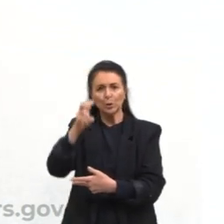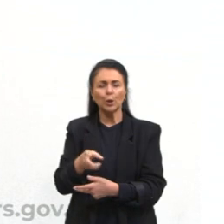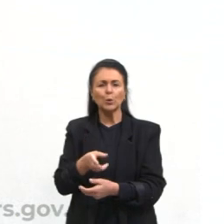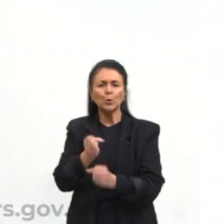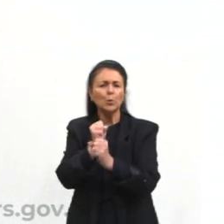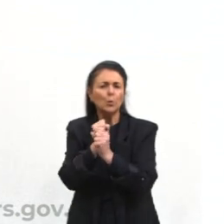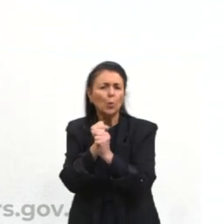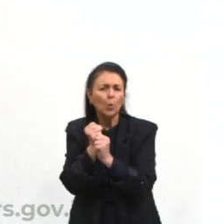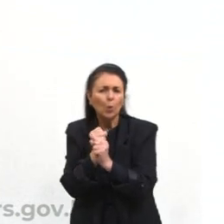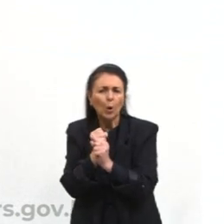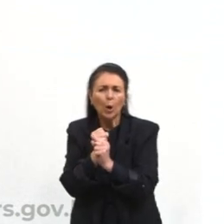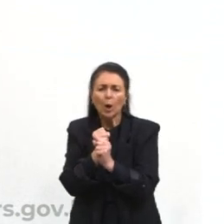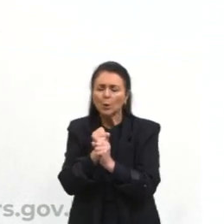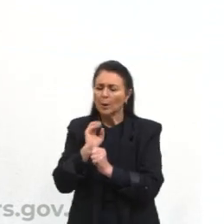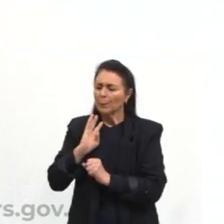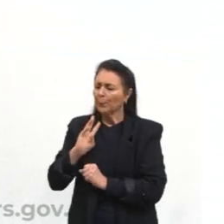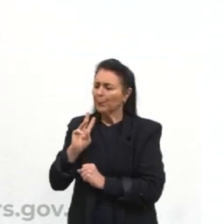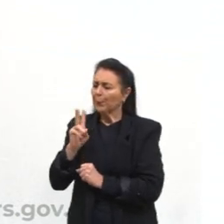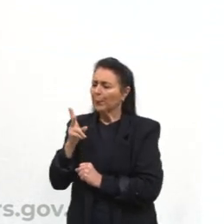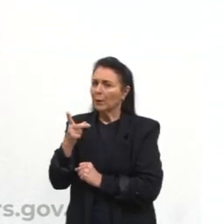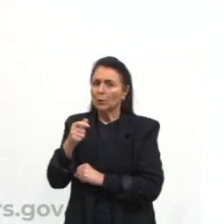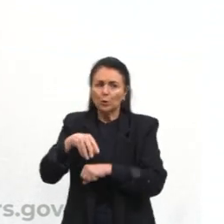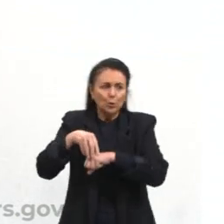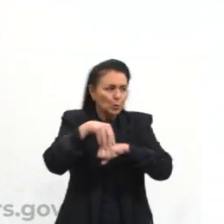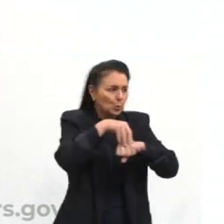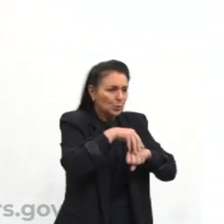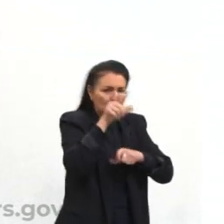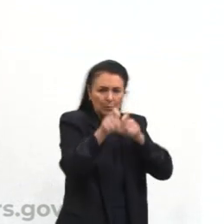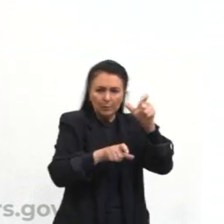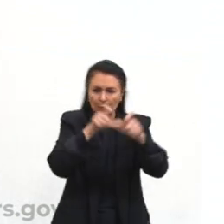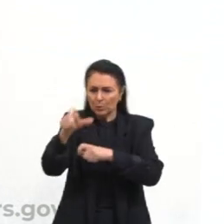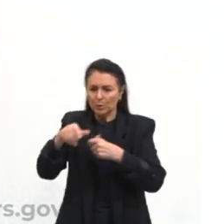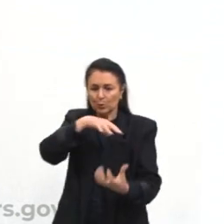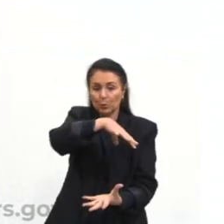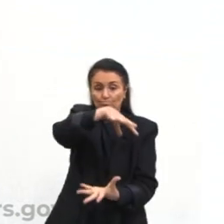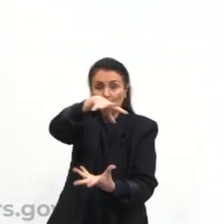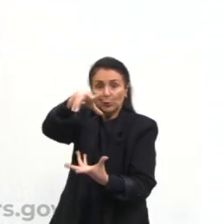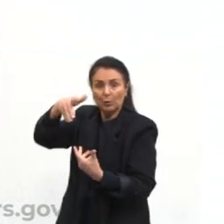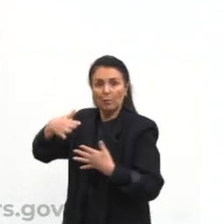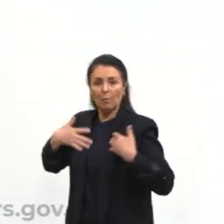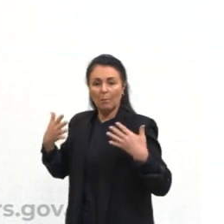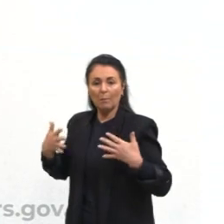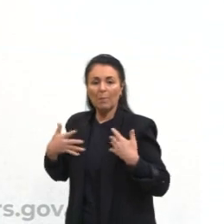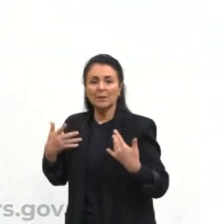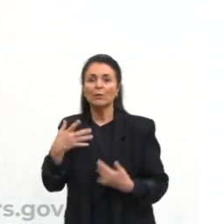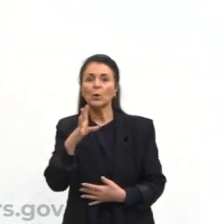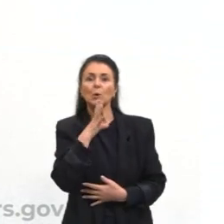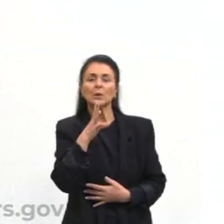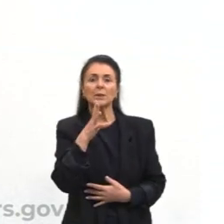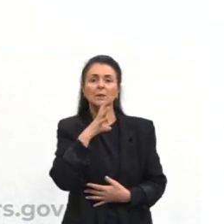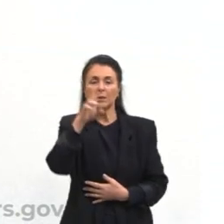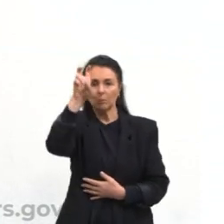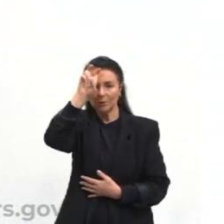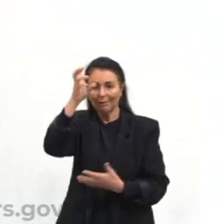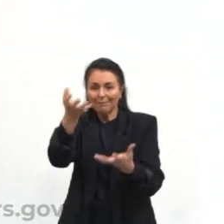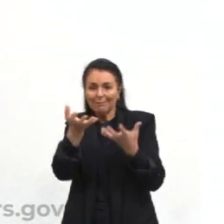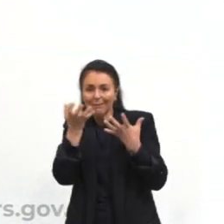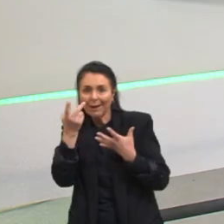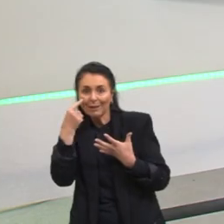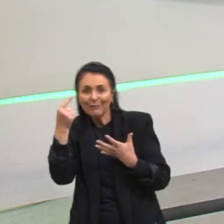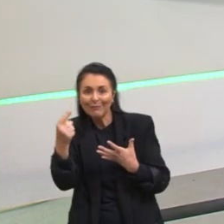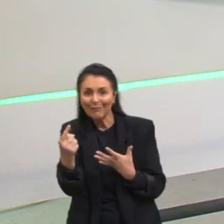por milhões de turistas de todos os quadrantes do planeta desejosos de ver com